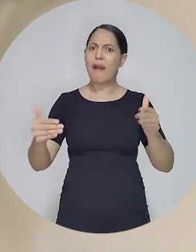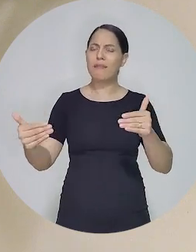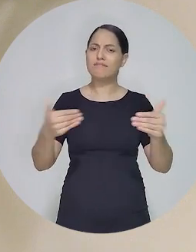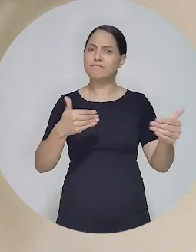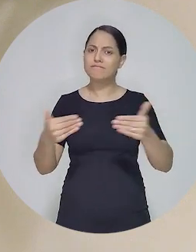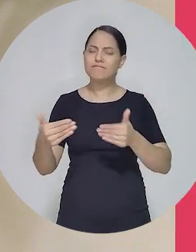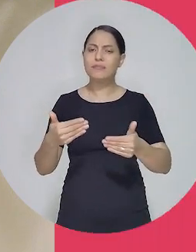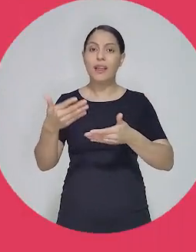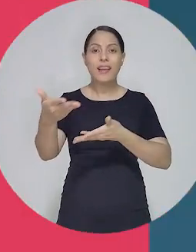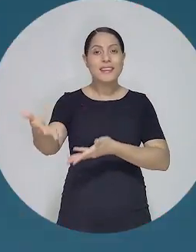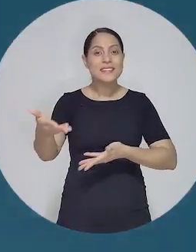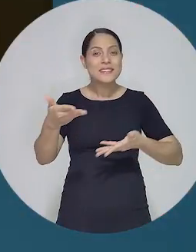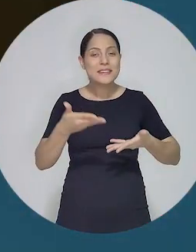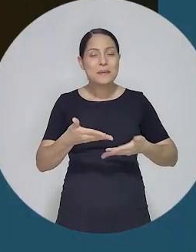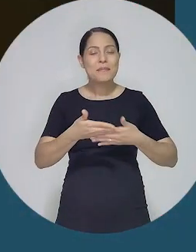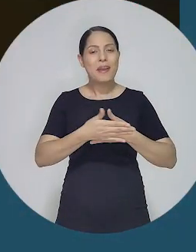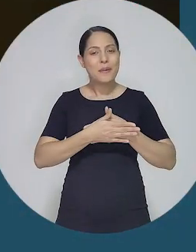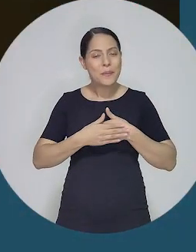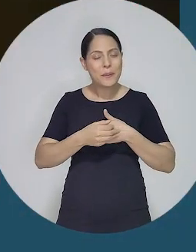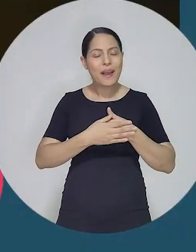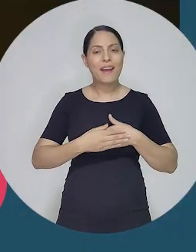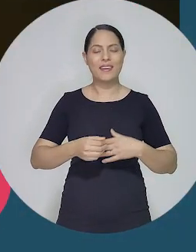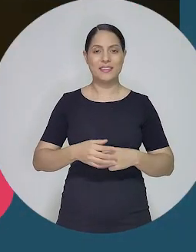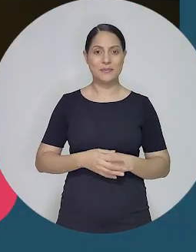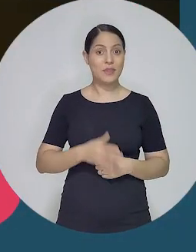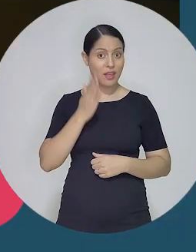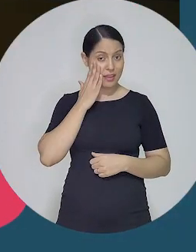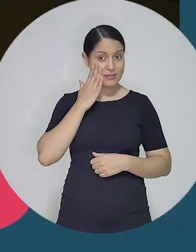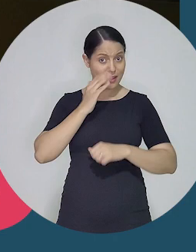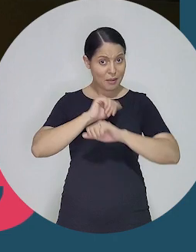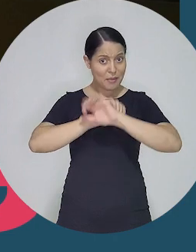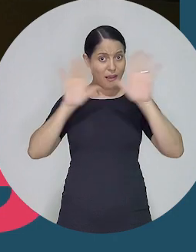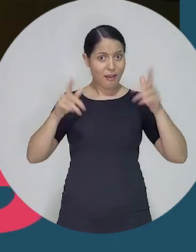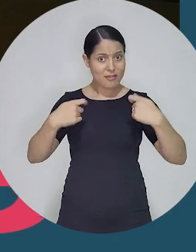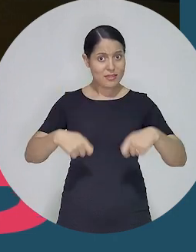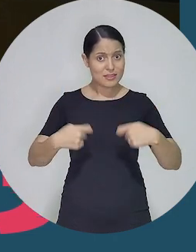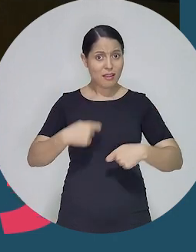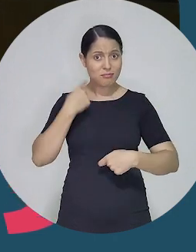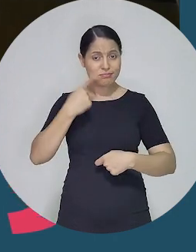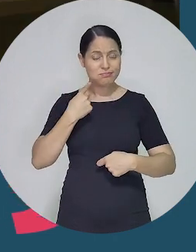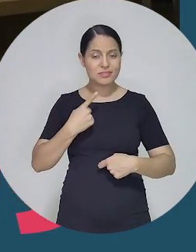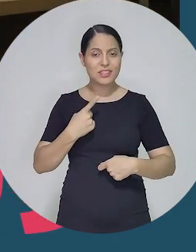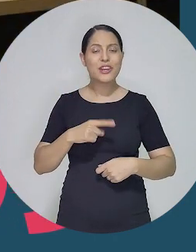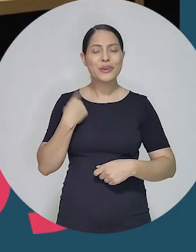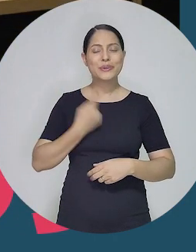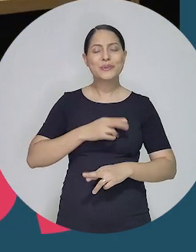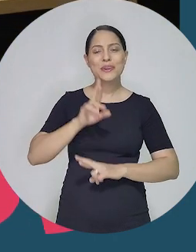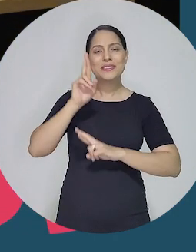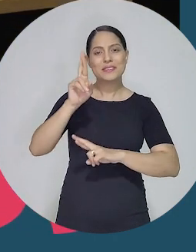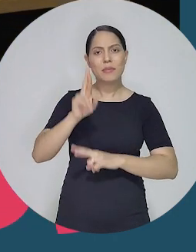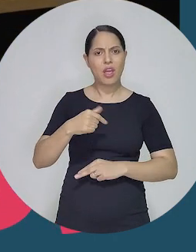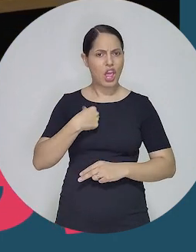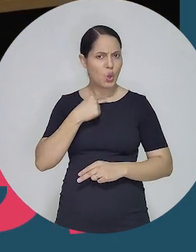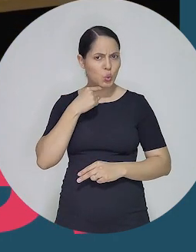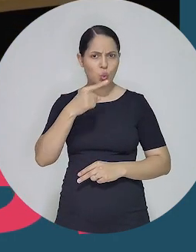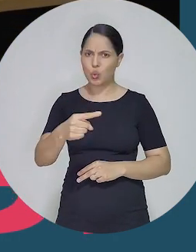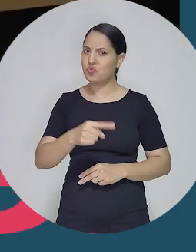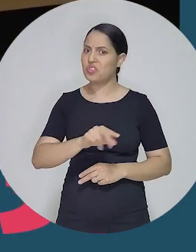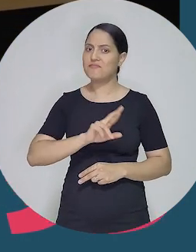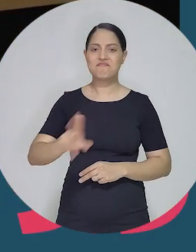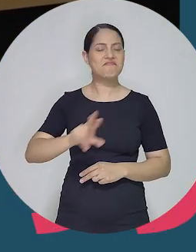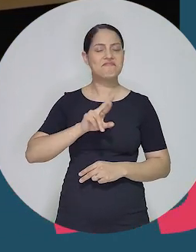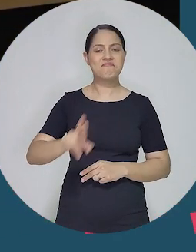recebe a advocacia com carinho, né, que sabe as necessidades da advocacia, é o que esperaremos do Beto Simonetti. Não